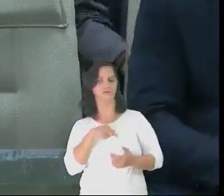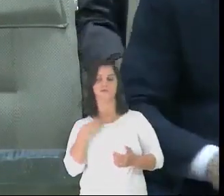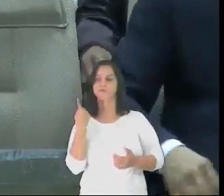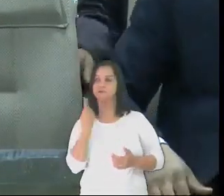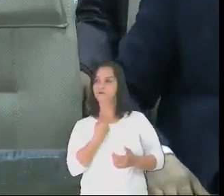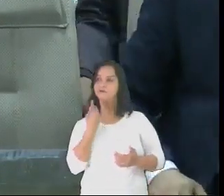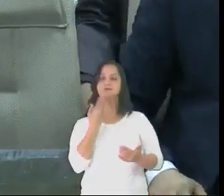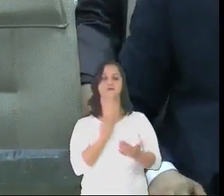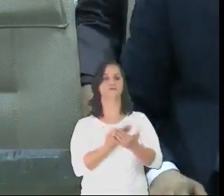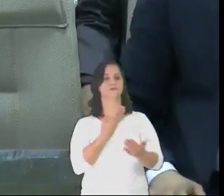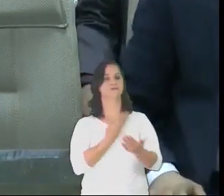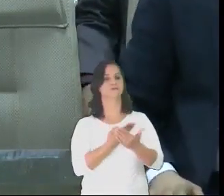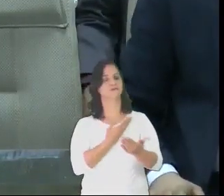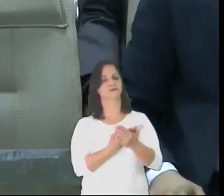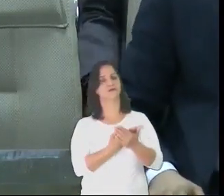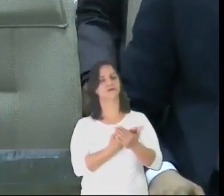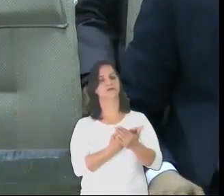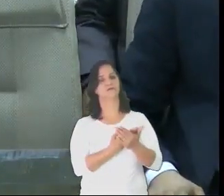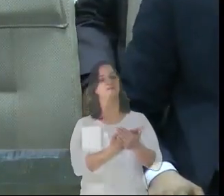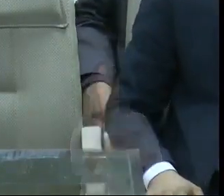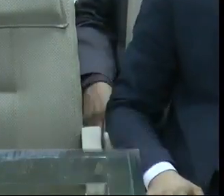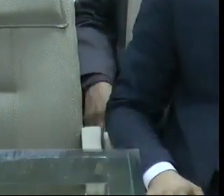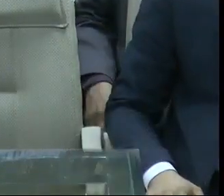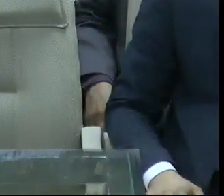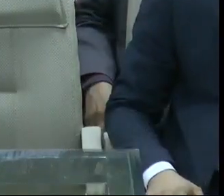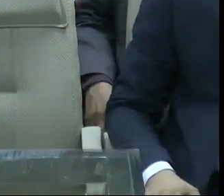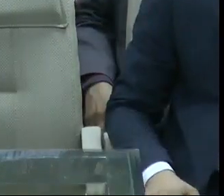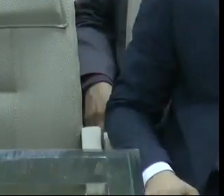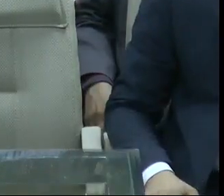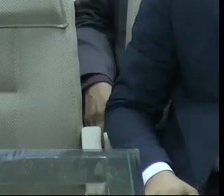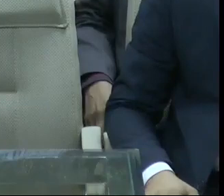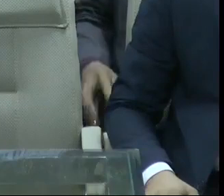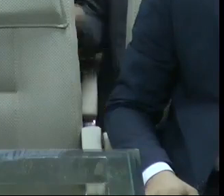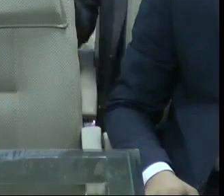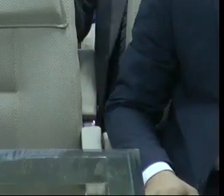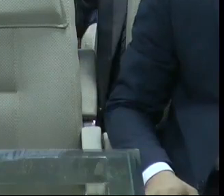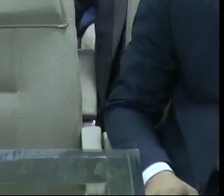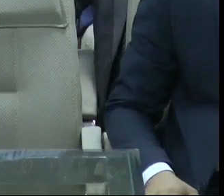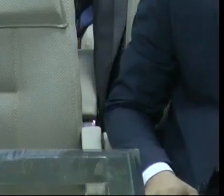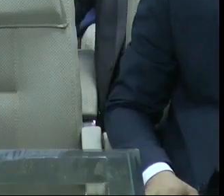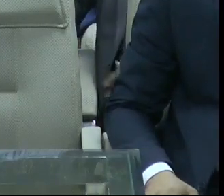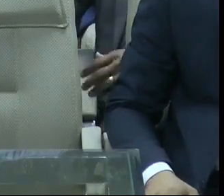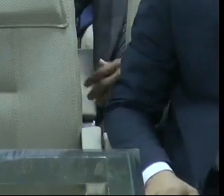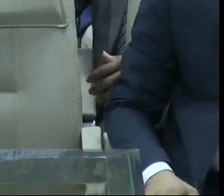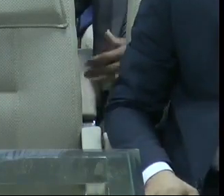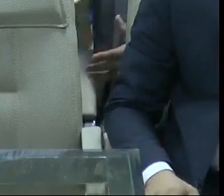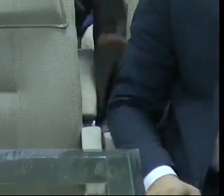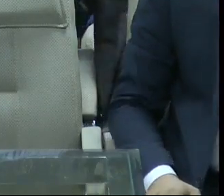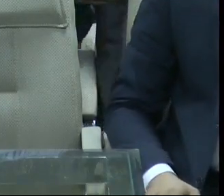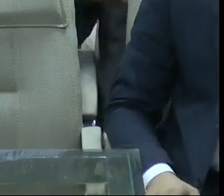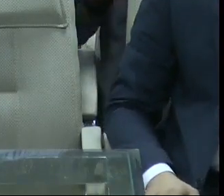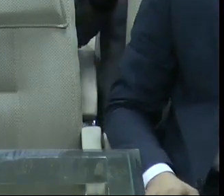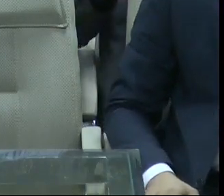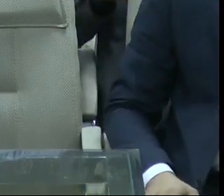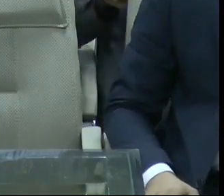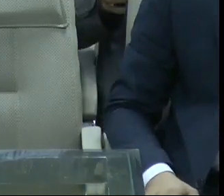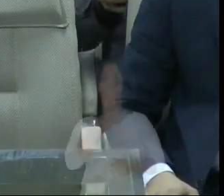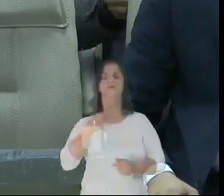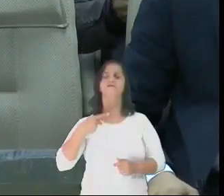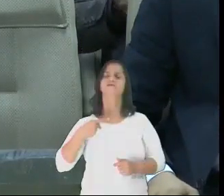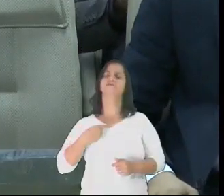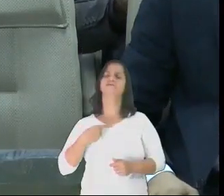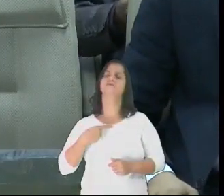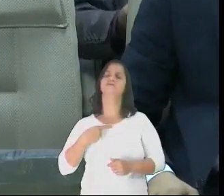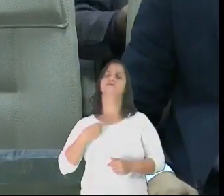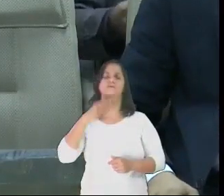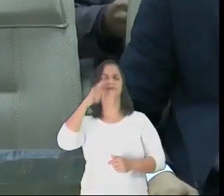estudando sobre um assunto escatológico. Pastor Isvaldo, o que é um assunto